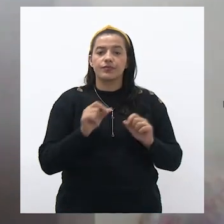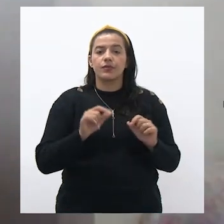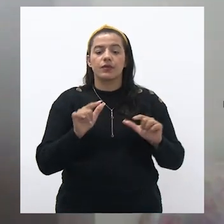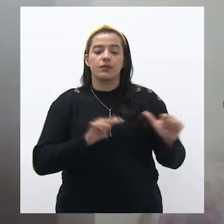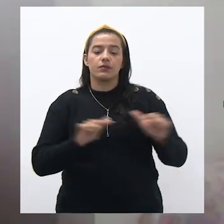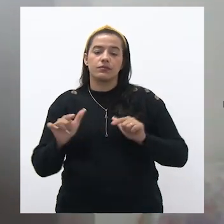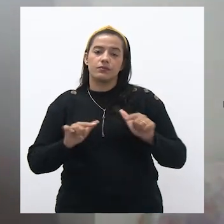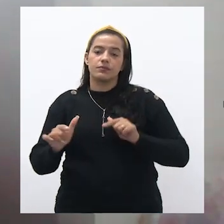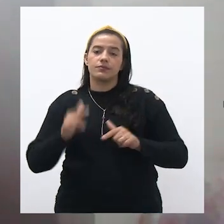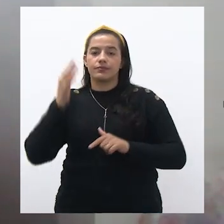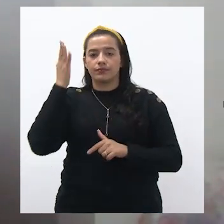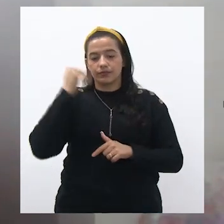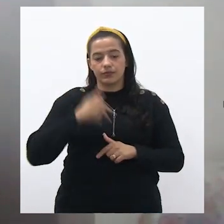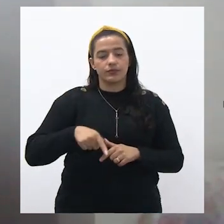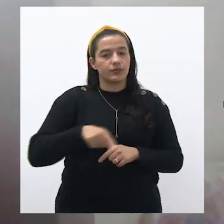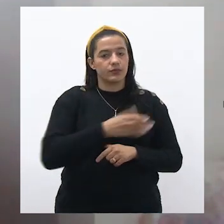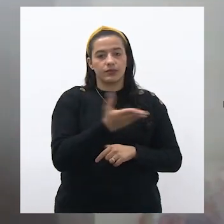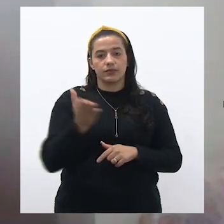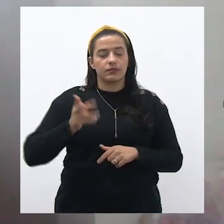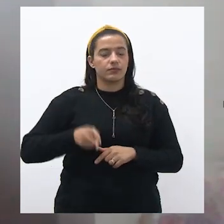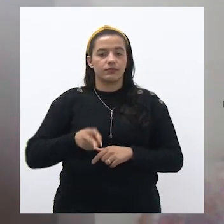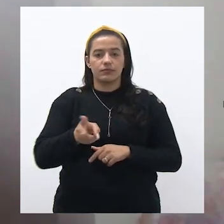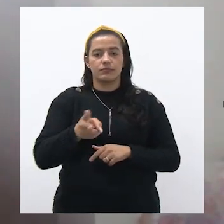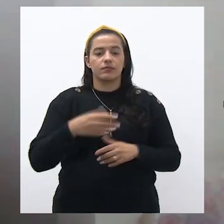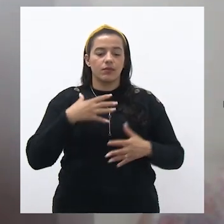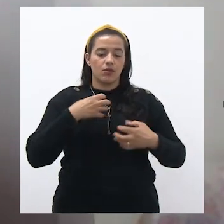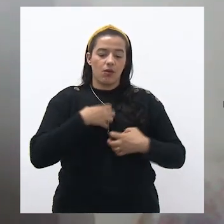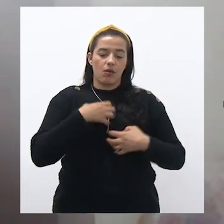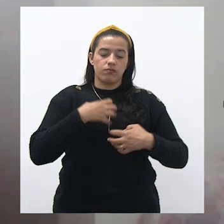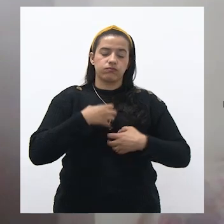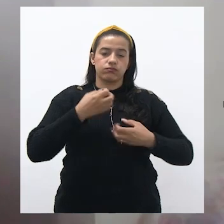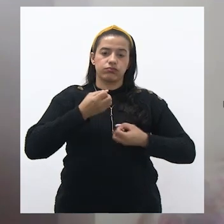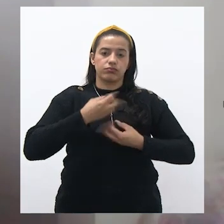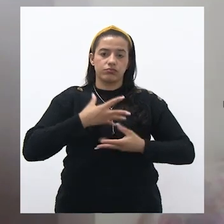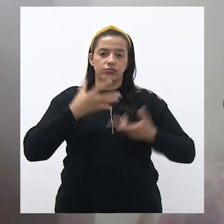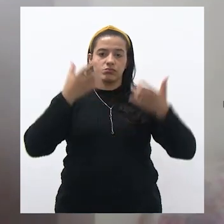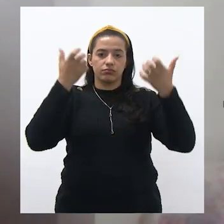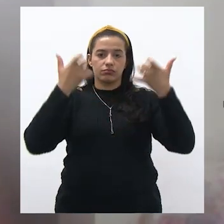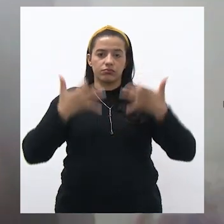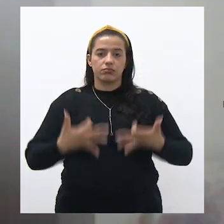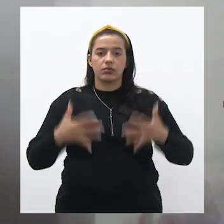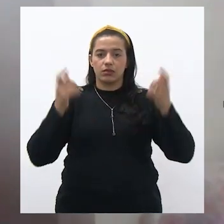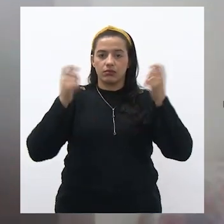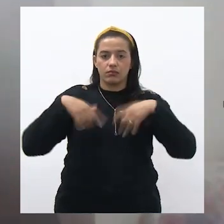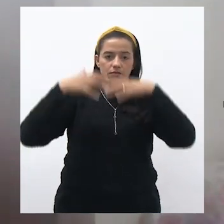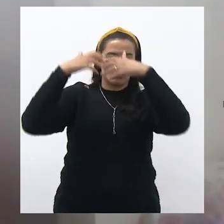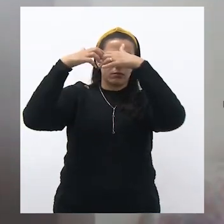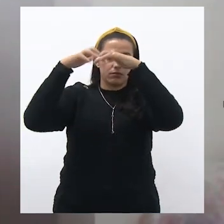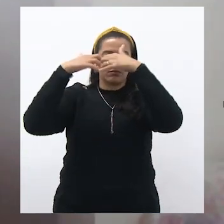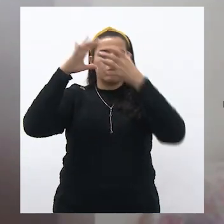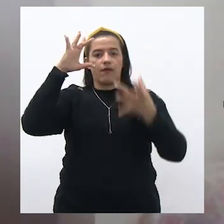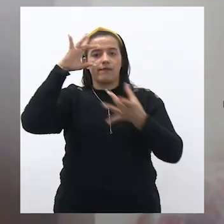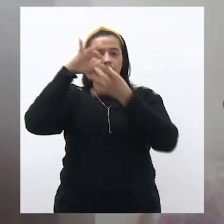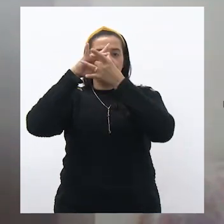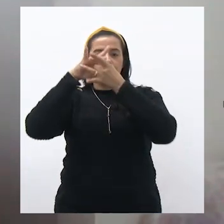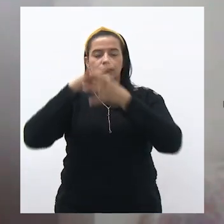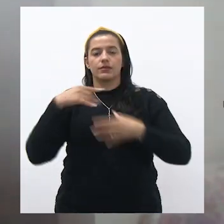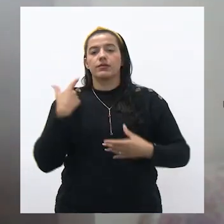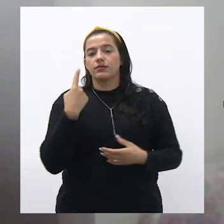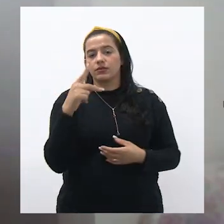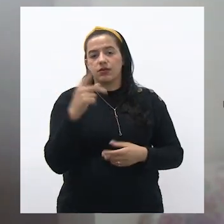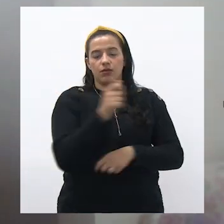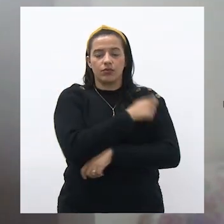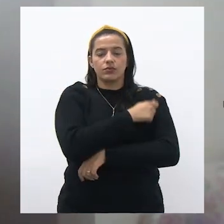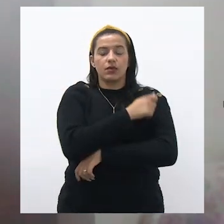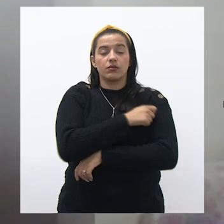porque vocês sempre trabalharam o desenvolvimento socioemocional e o cognitivo, muito fortemente, porque senão os alunos de vocês não